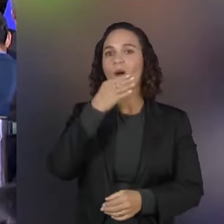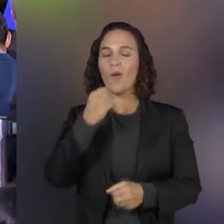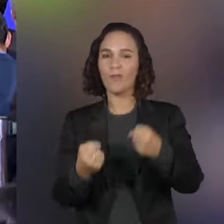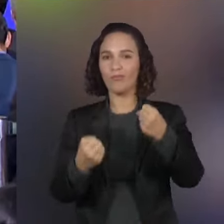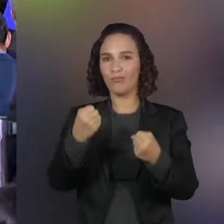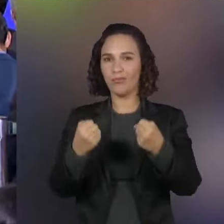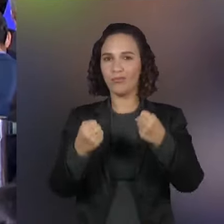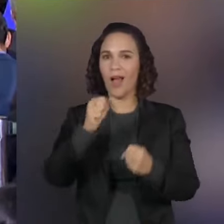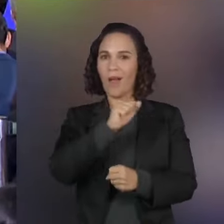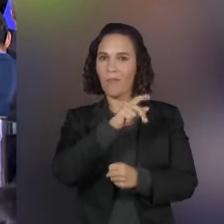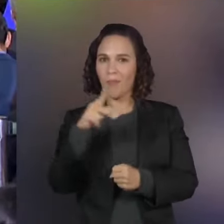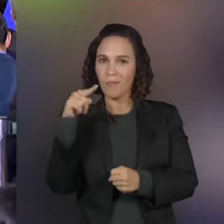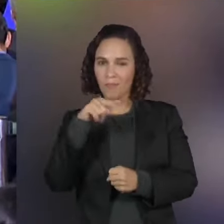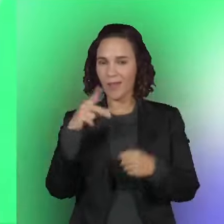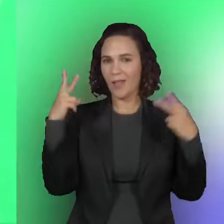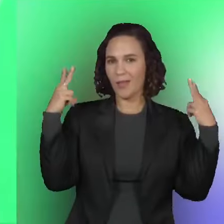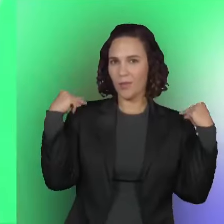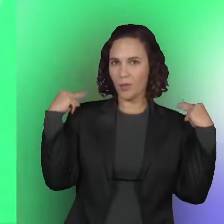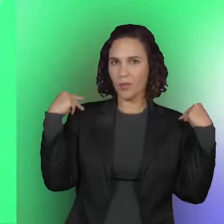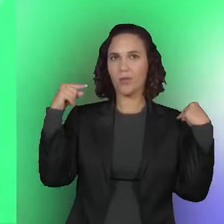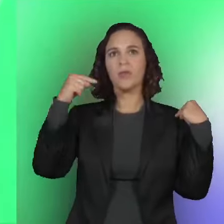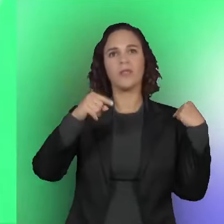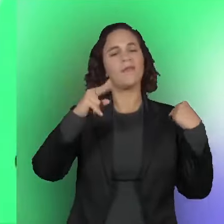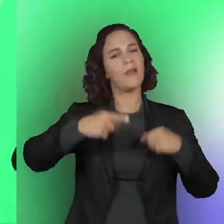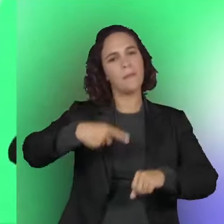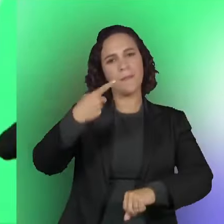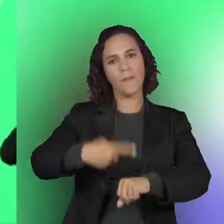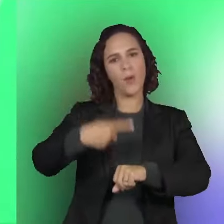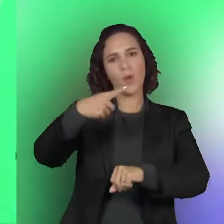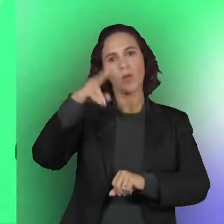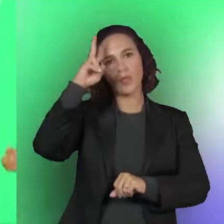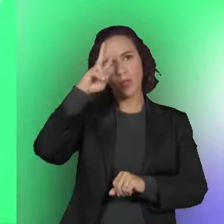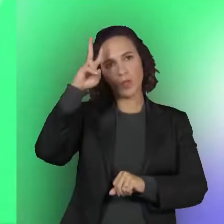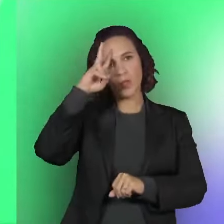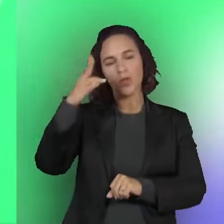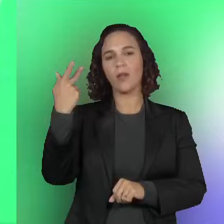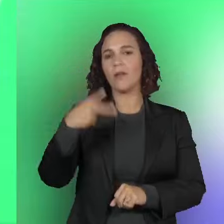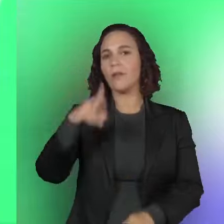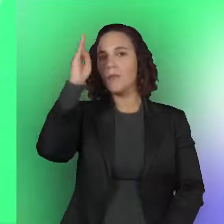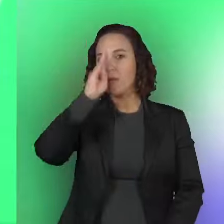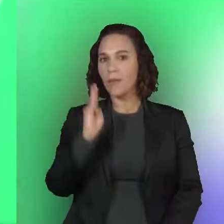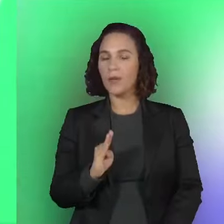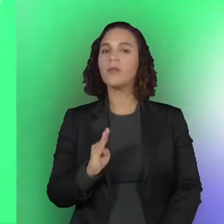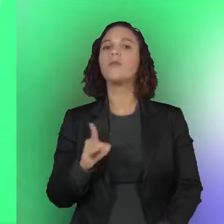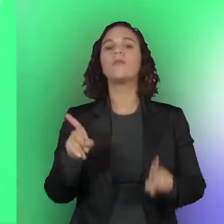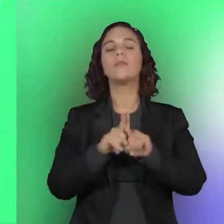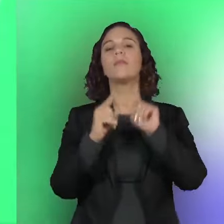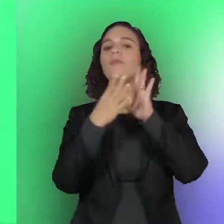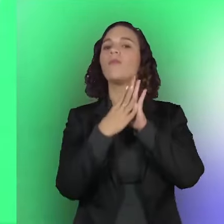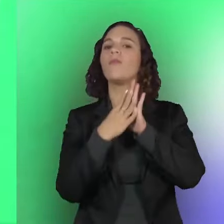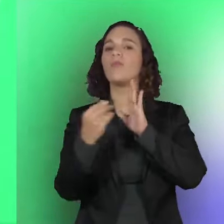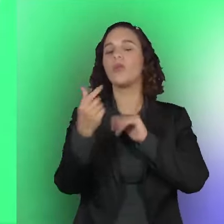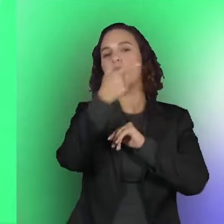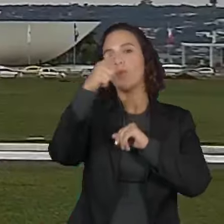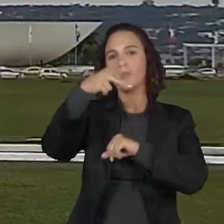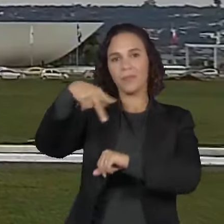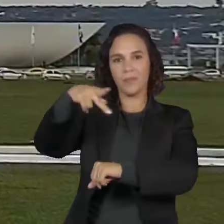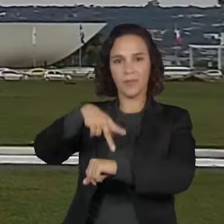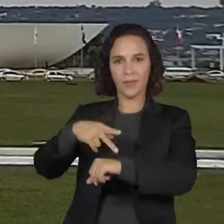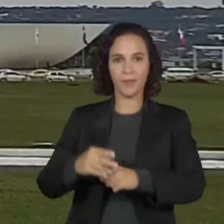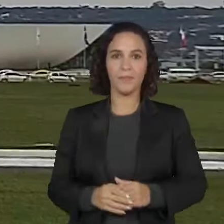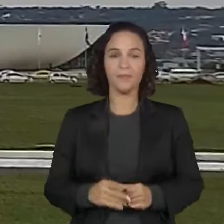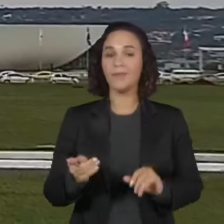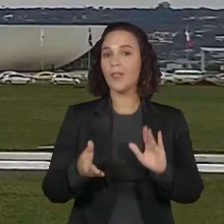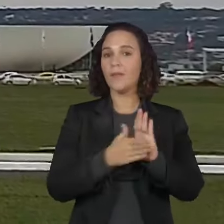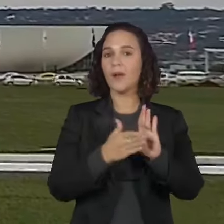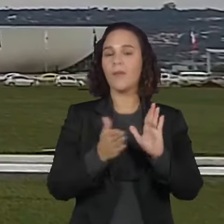aplicativos, seguramente será um marco histórico nesta indústria no Brasil e um exemplo para os demais países. A